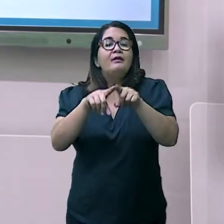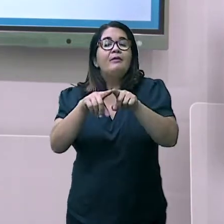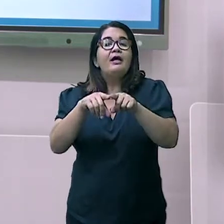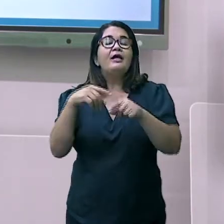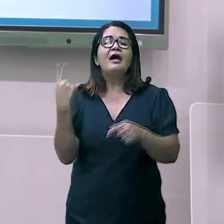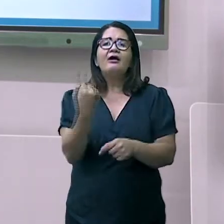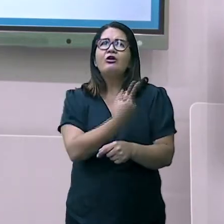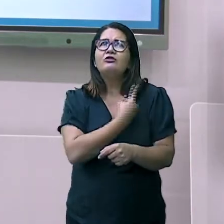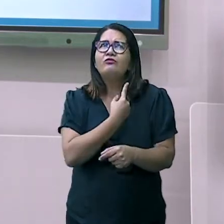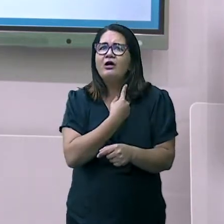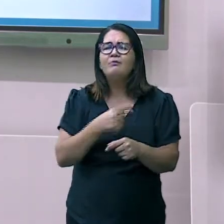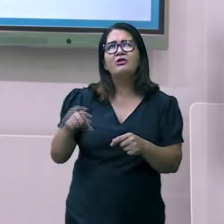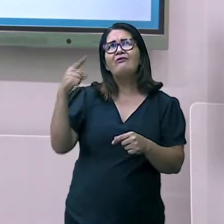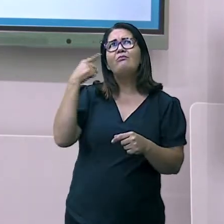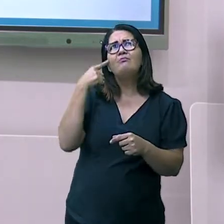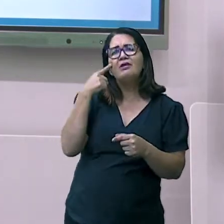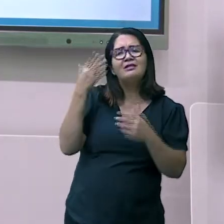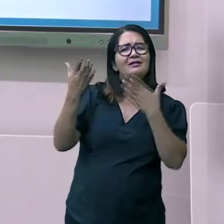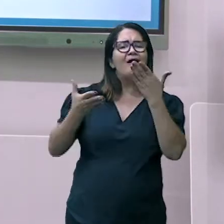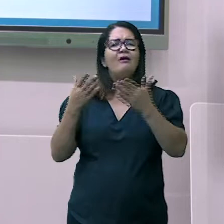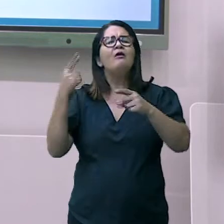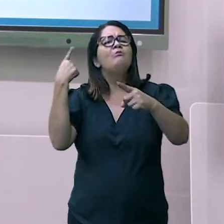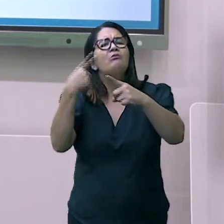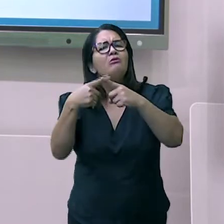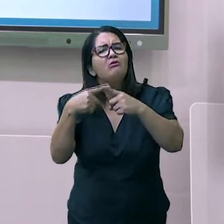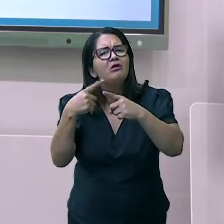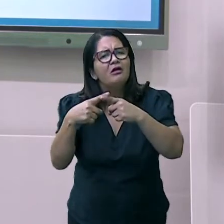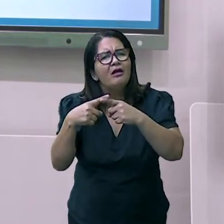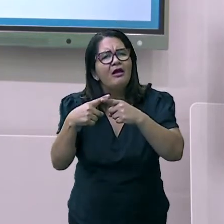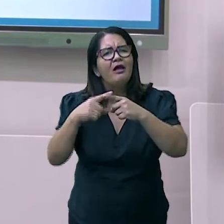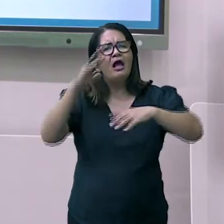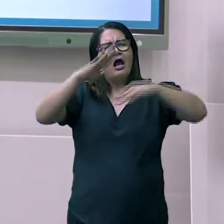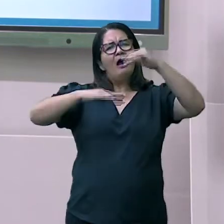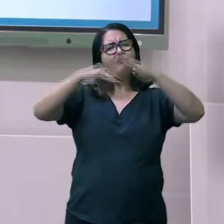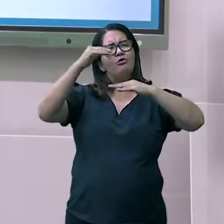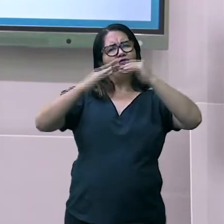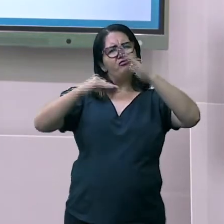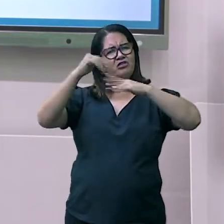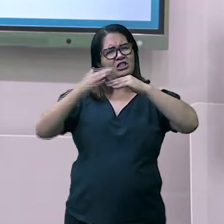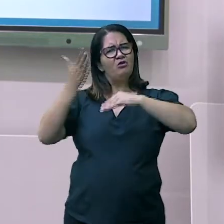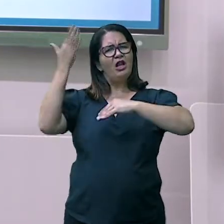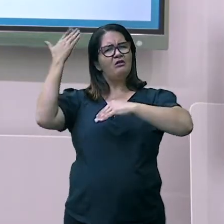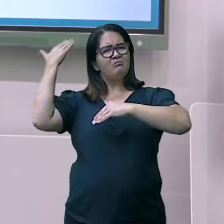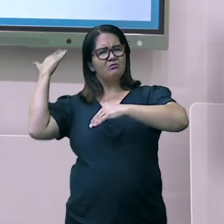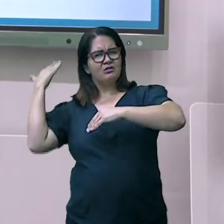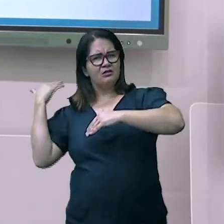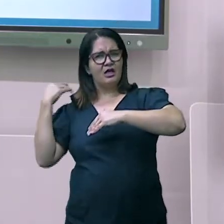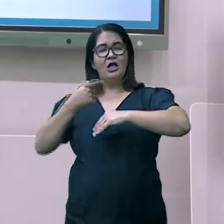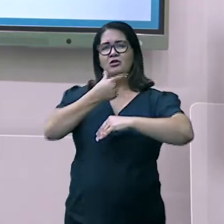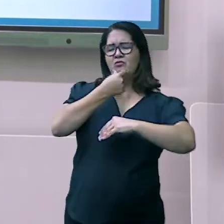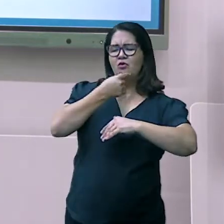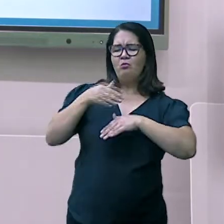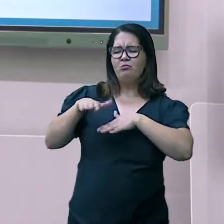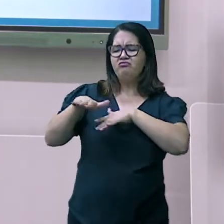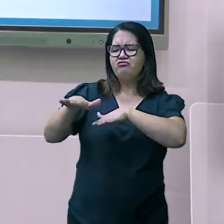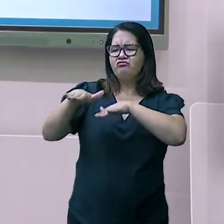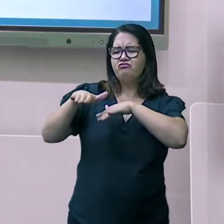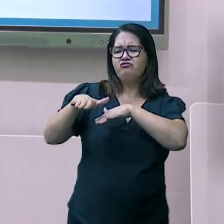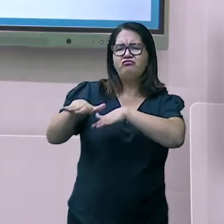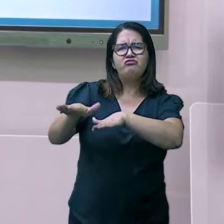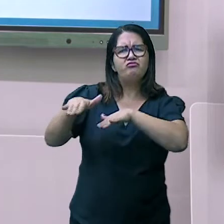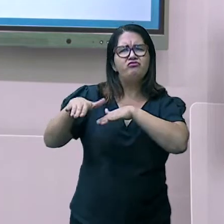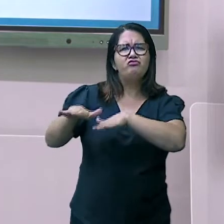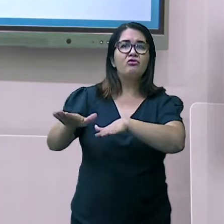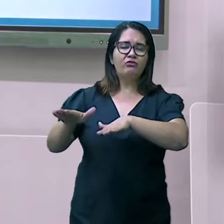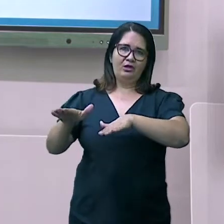por que a profissão de alfaiate mudou? Um alfaiate levava, em média, 2 a 3 dias